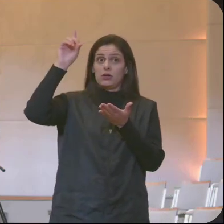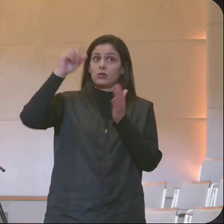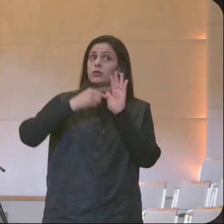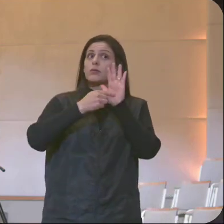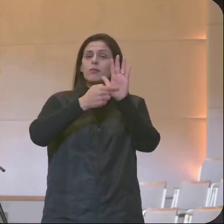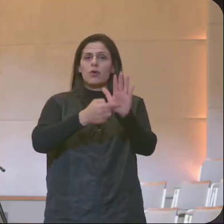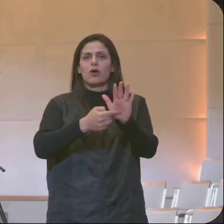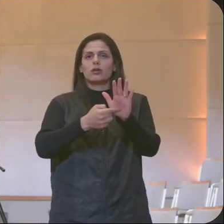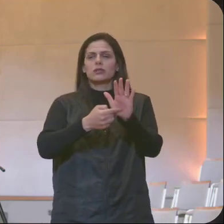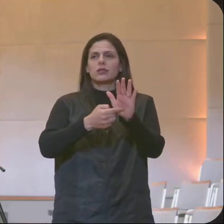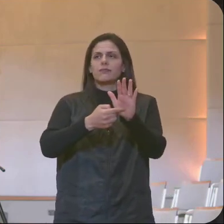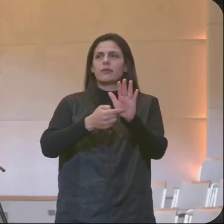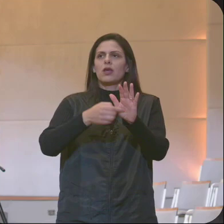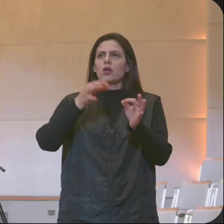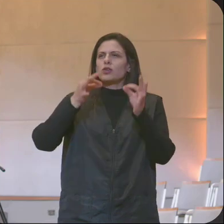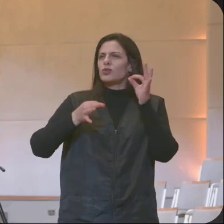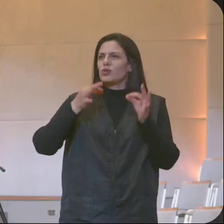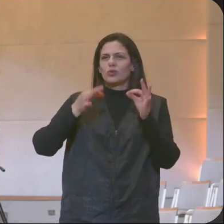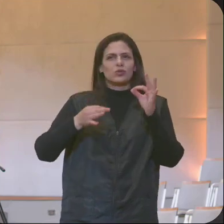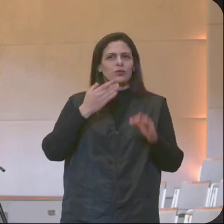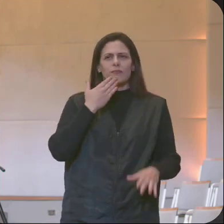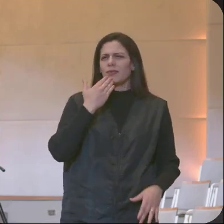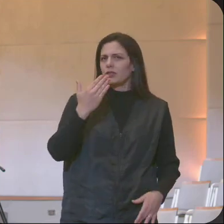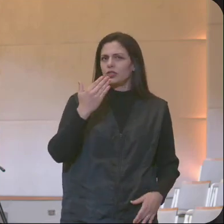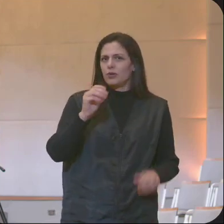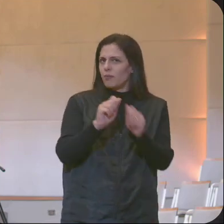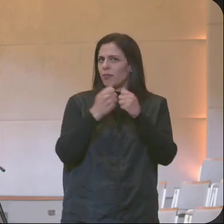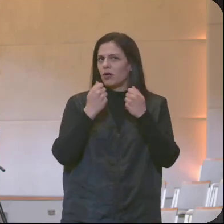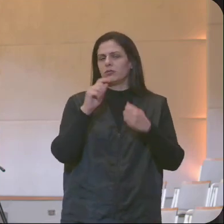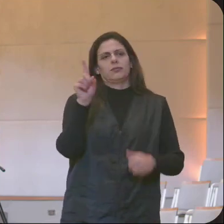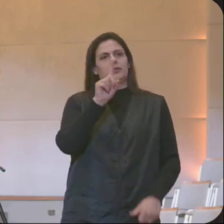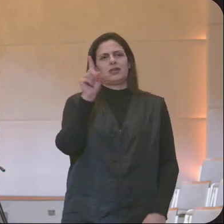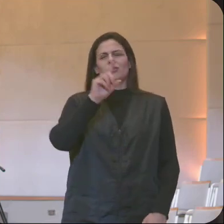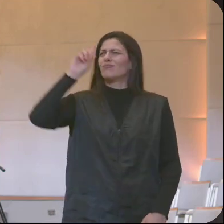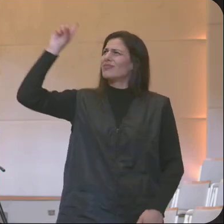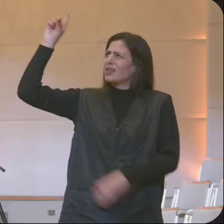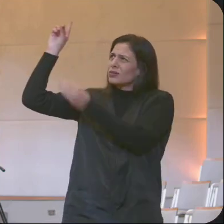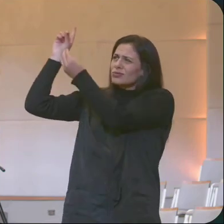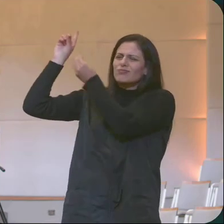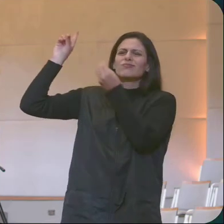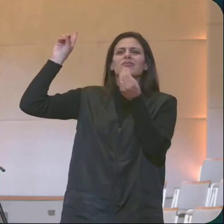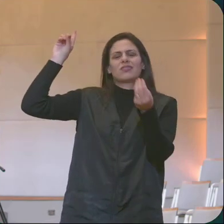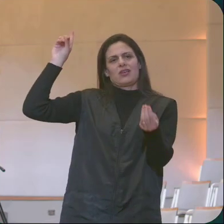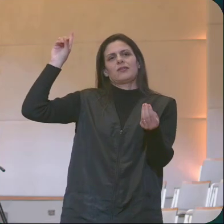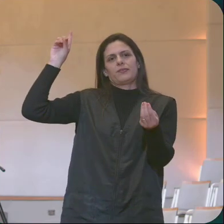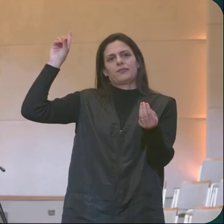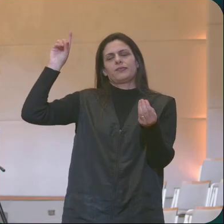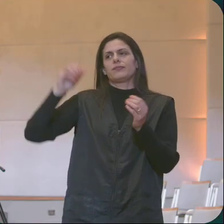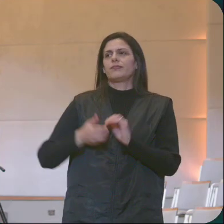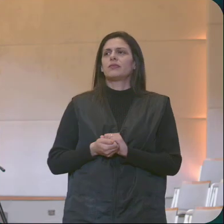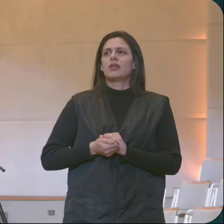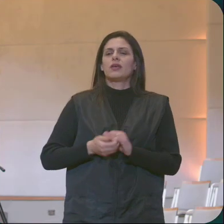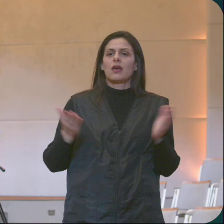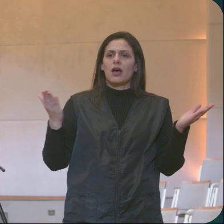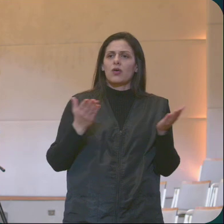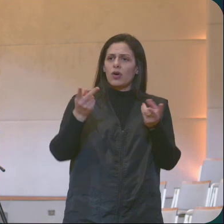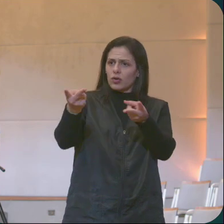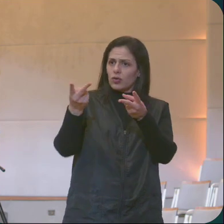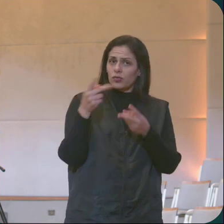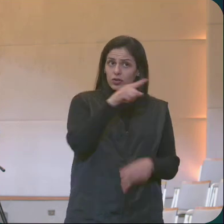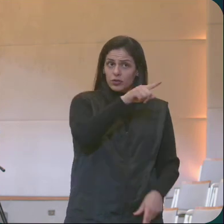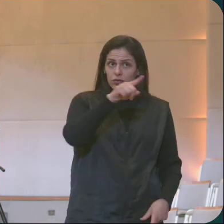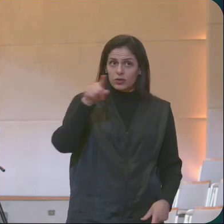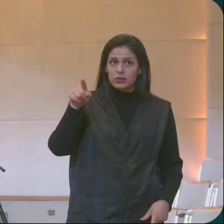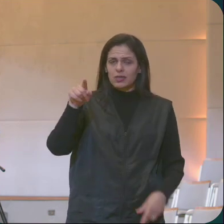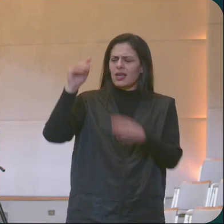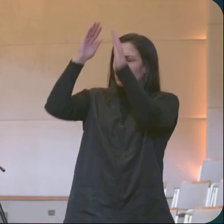Então, eu gostaria de te convidar nesse momento de dízimos e ofertas a você fazer desse um ato de adoração, entregando a Deus os seus